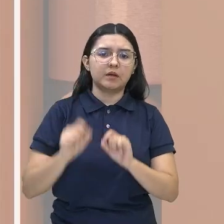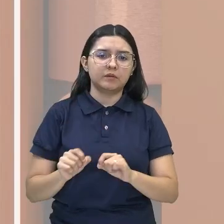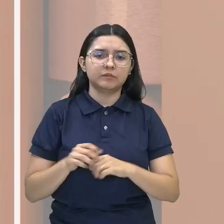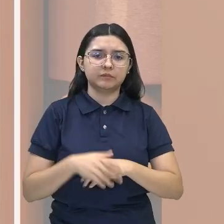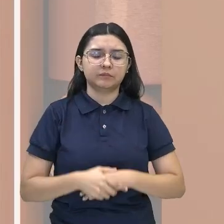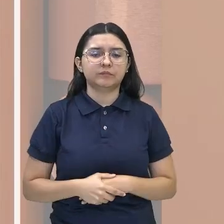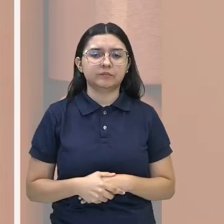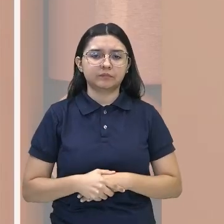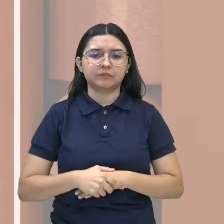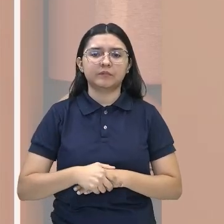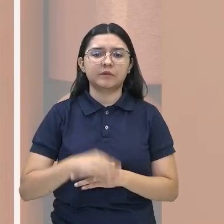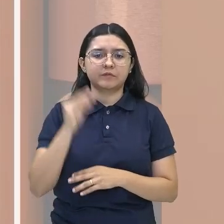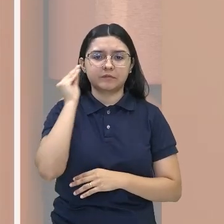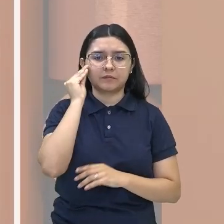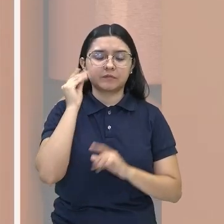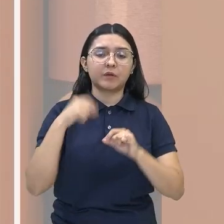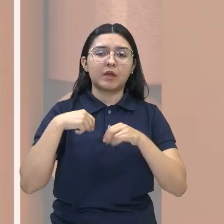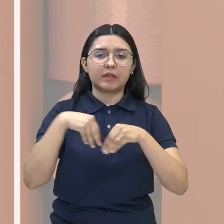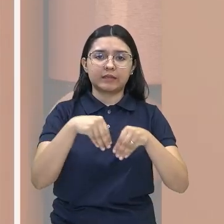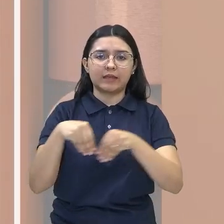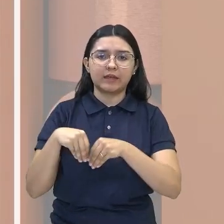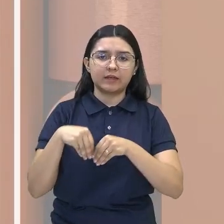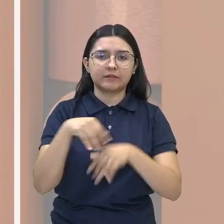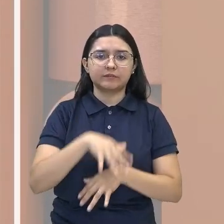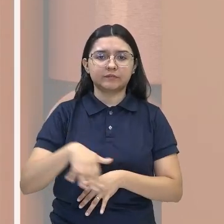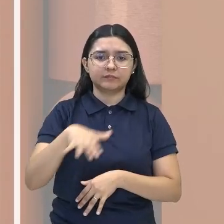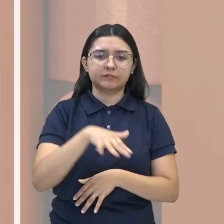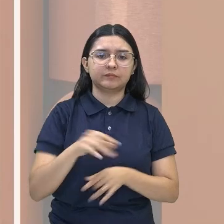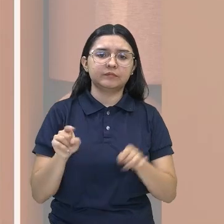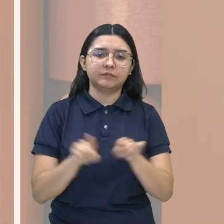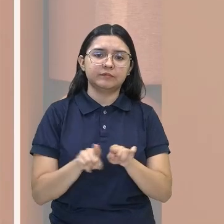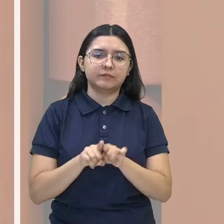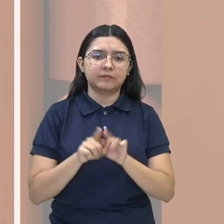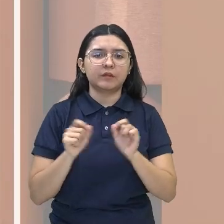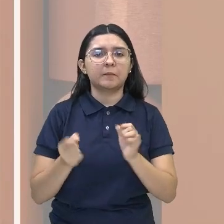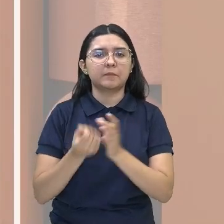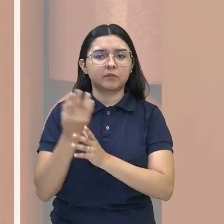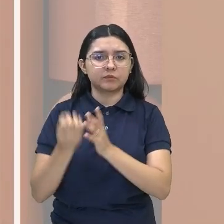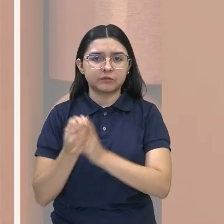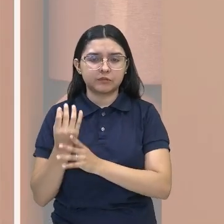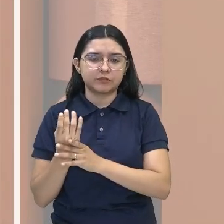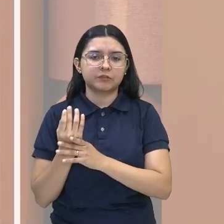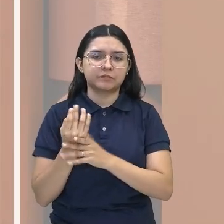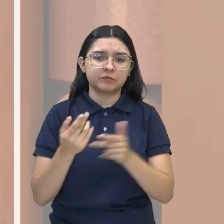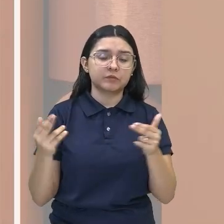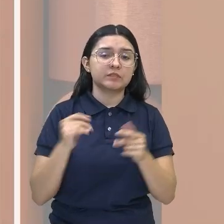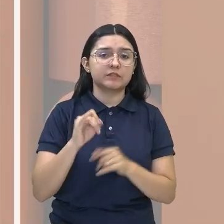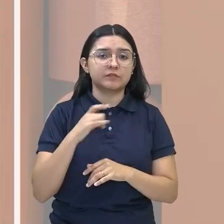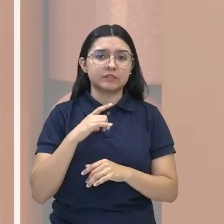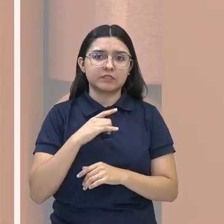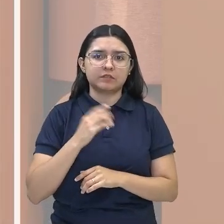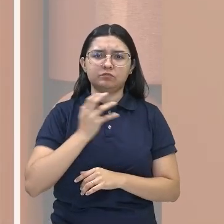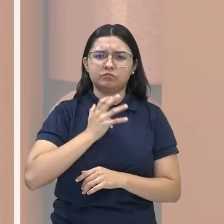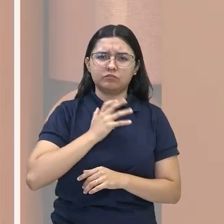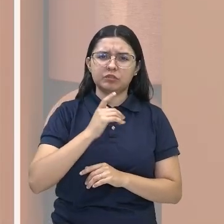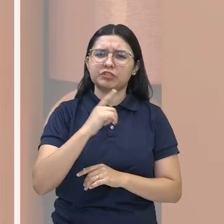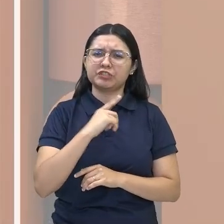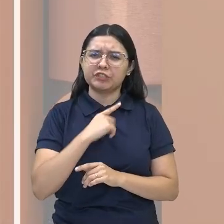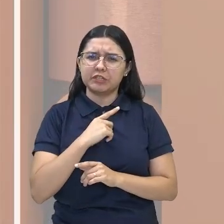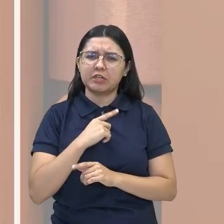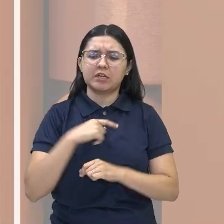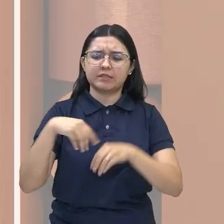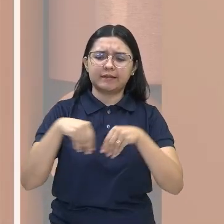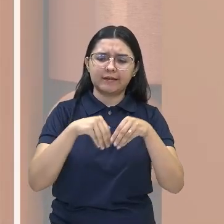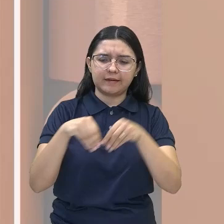de riqueza. A terra era a grande fonte de riqueza. Se você era rico, obviamente, você possuía terra,